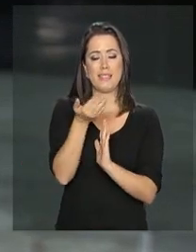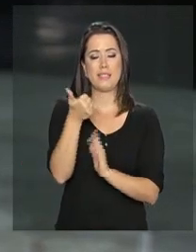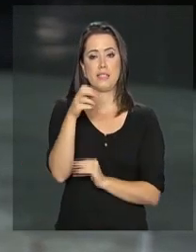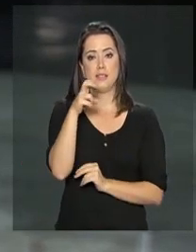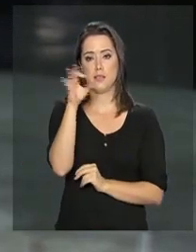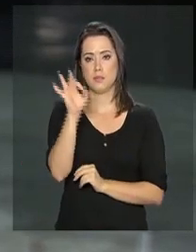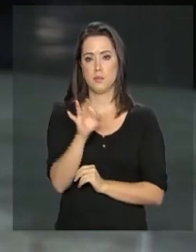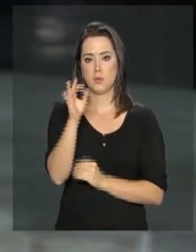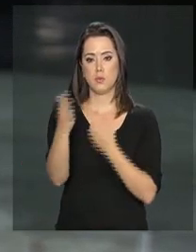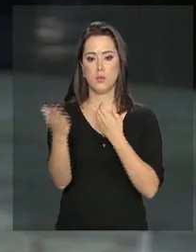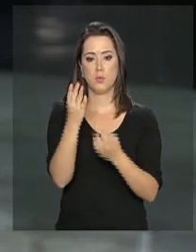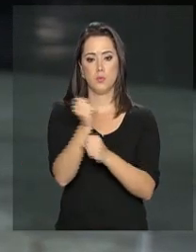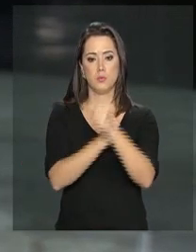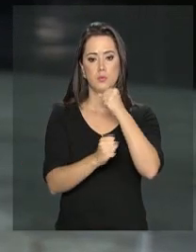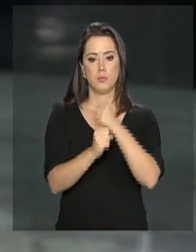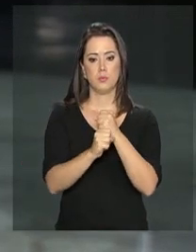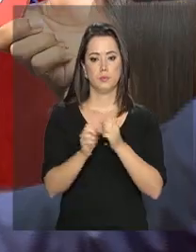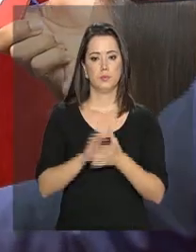passado